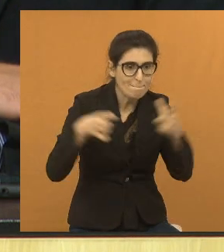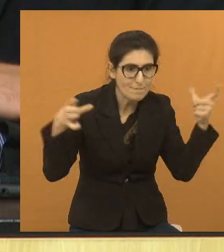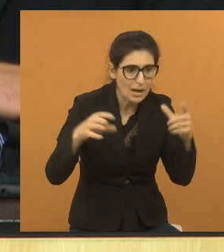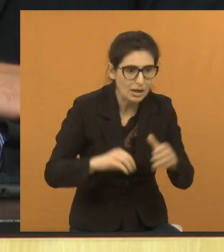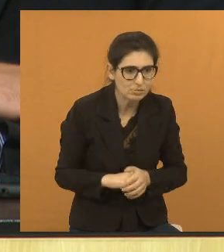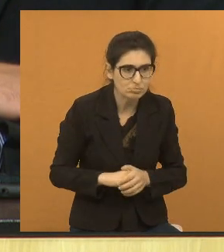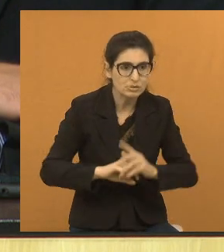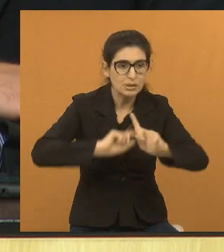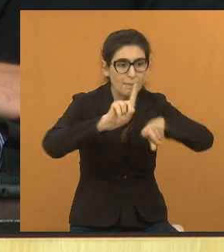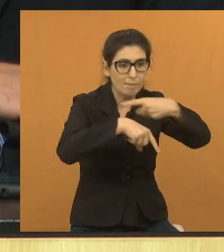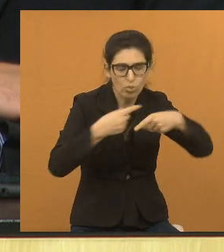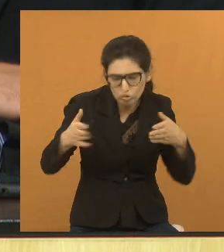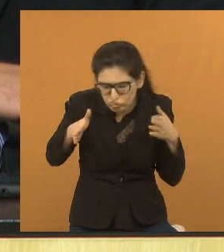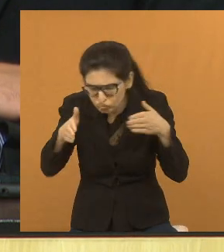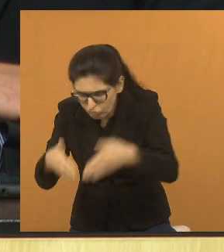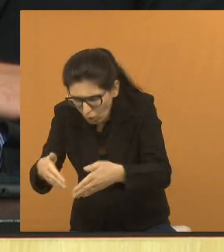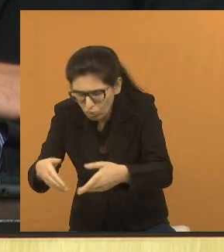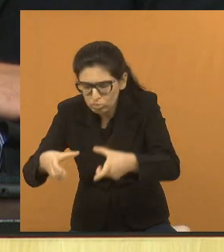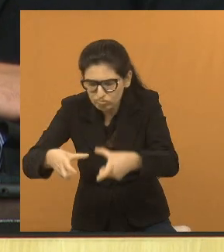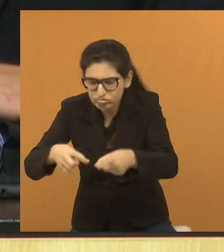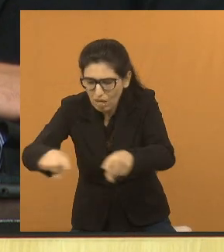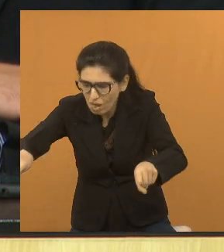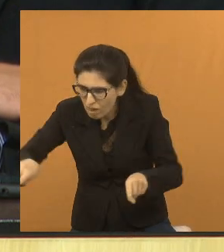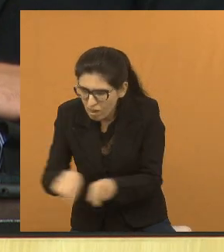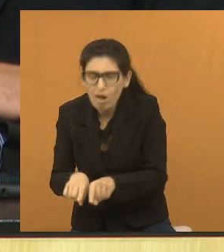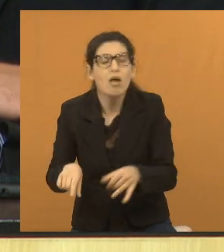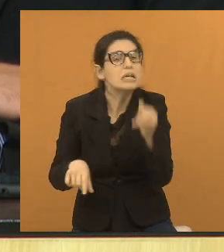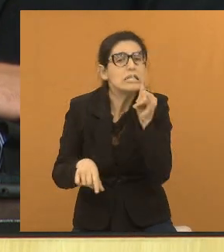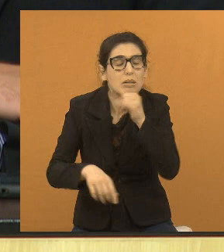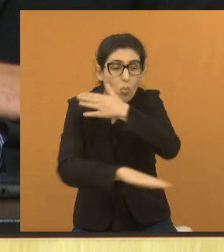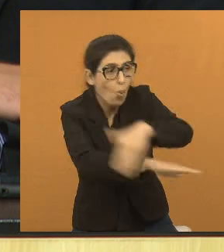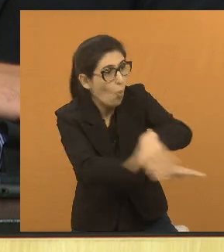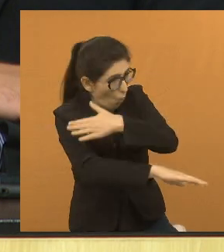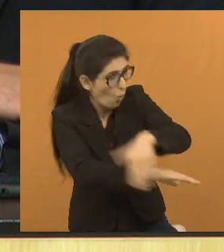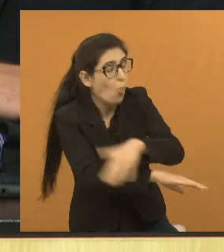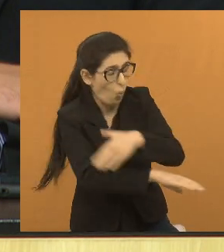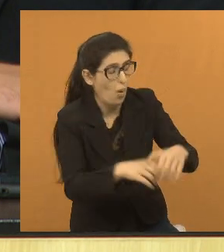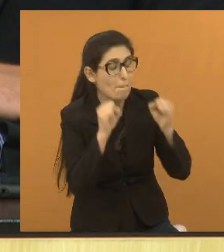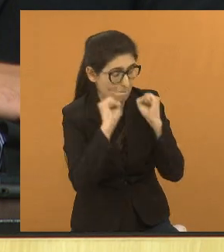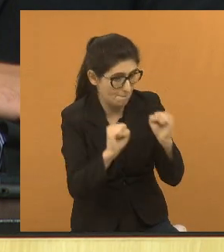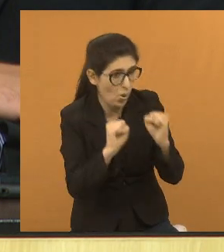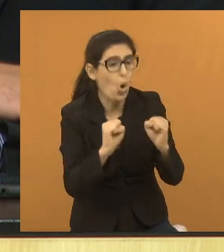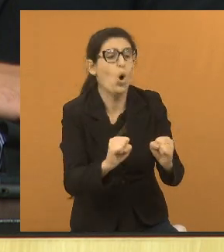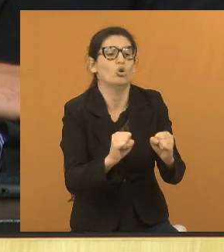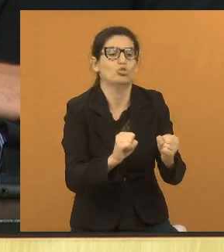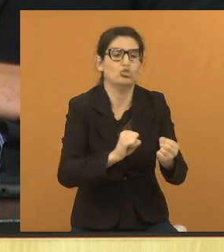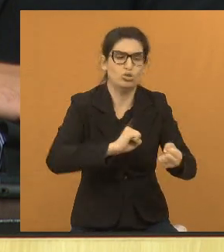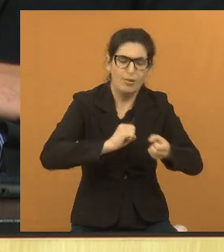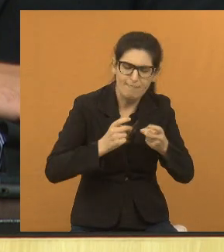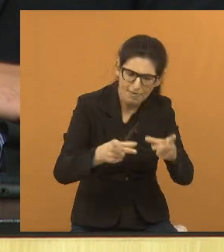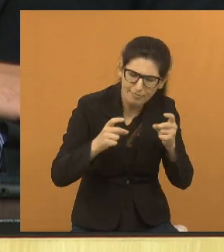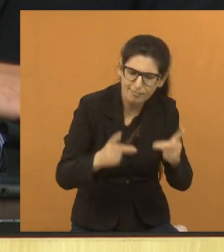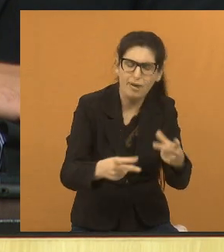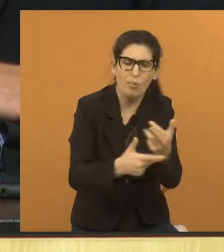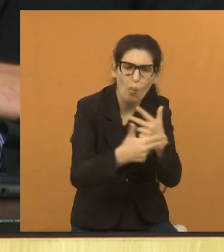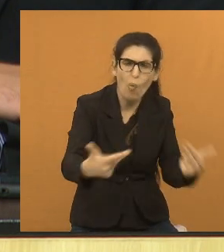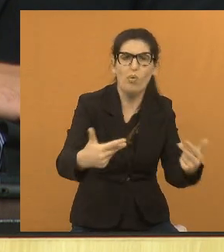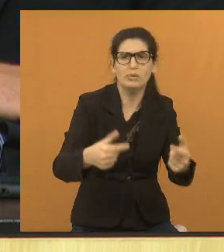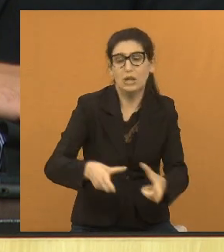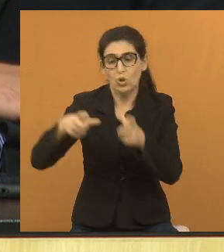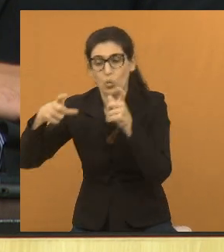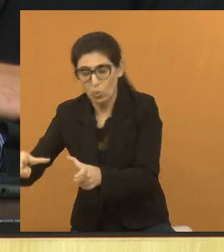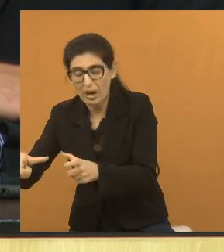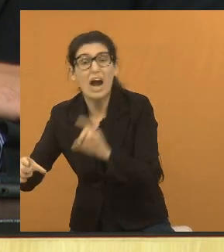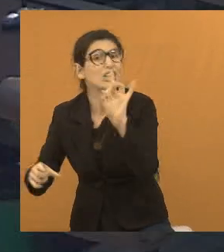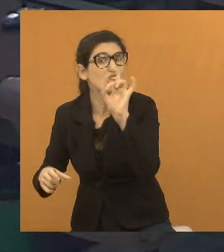lei mais específica, indicando tal rua pode uso industrial, comercial, etc. Eu